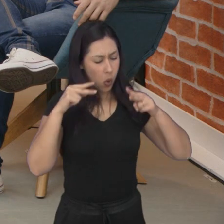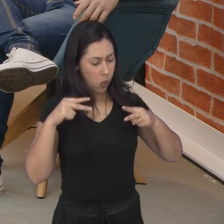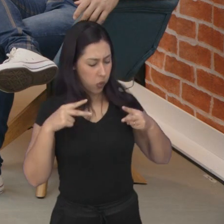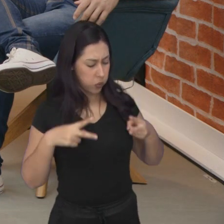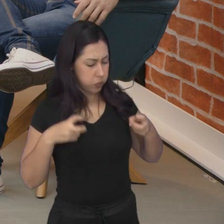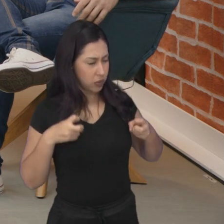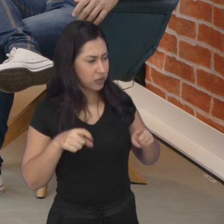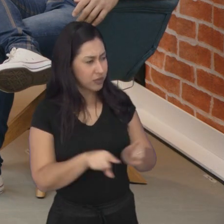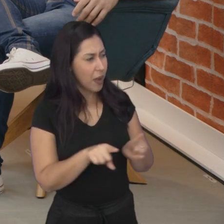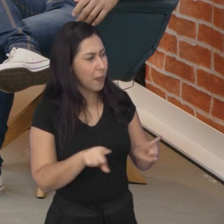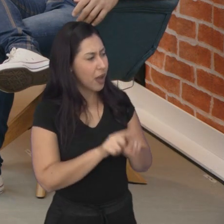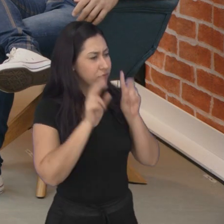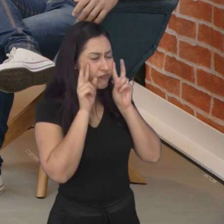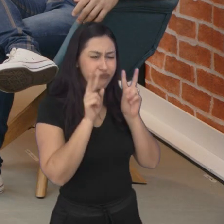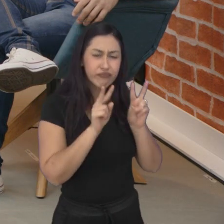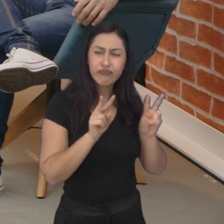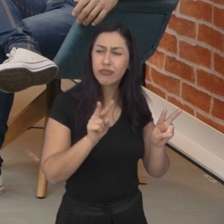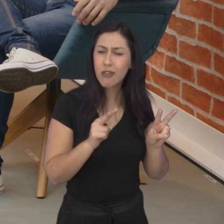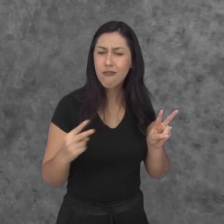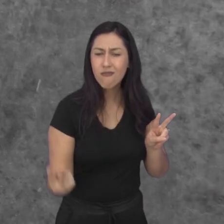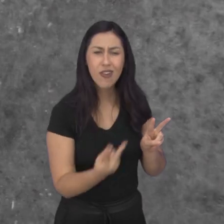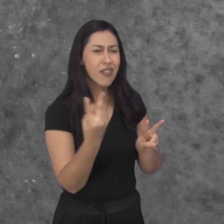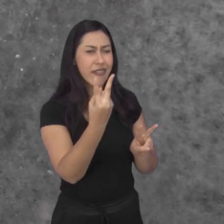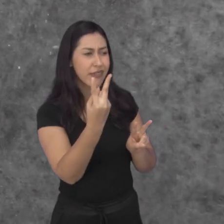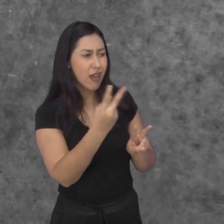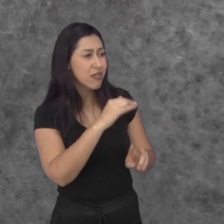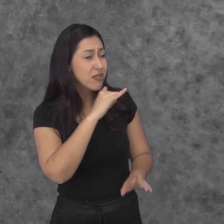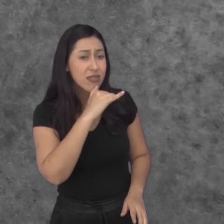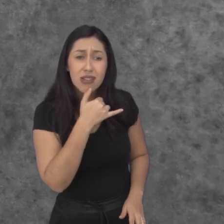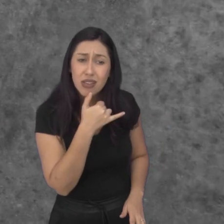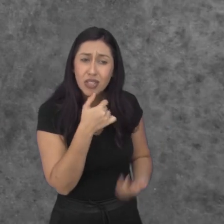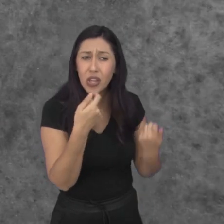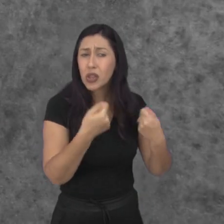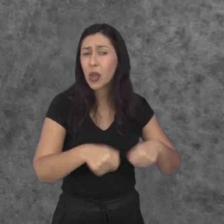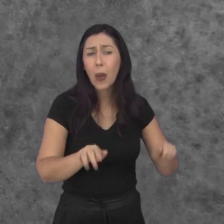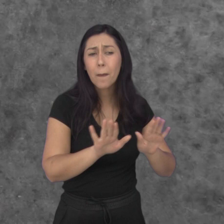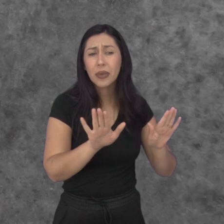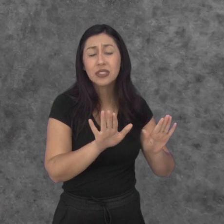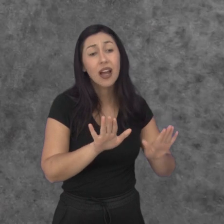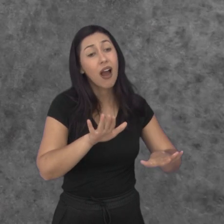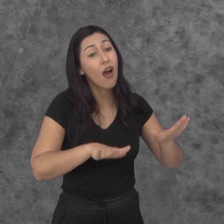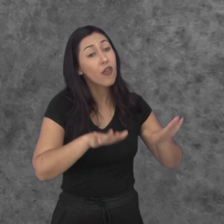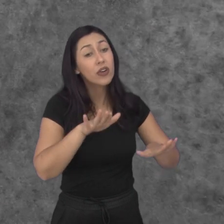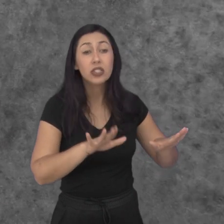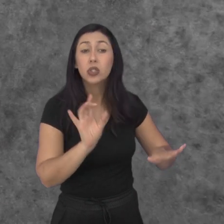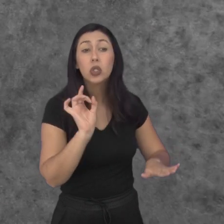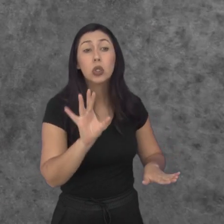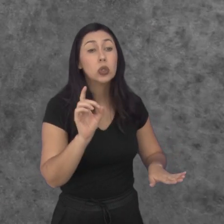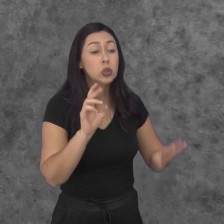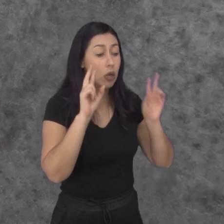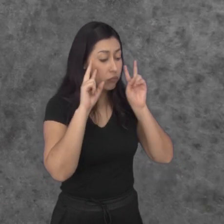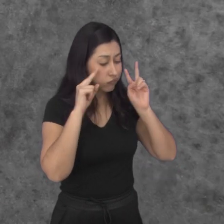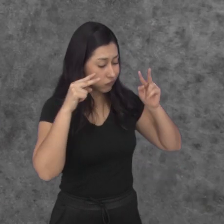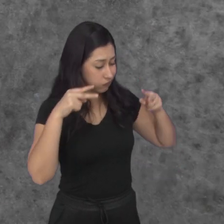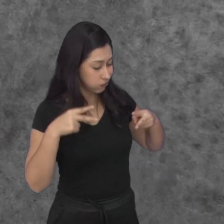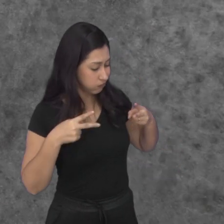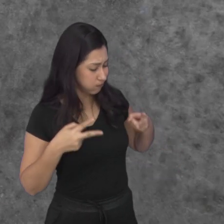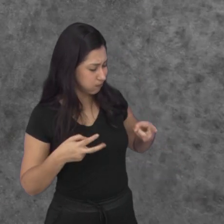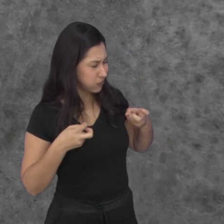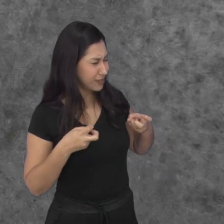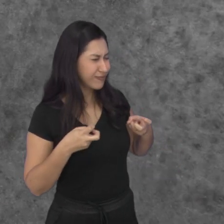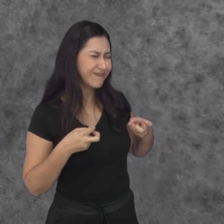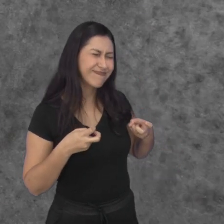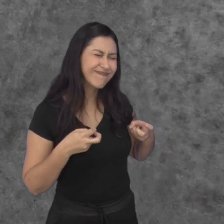a gente dar uma valorizada nas coisas assim, e não é necessariamente triste. A gente pode ter uma melancolia que acaba sendo uma